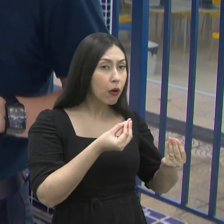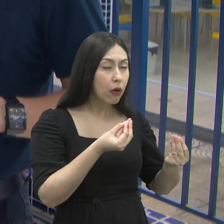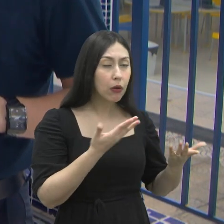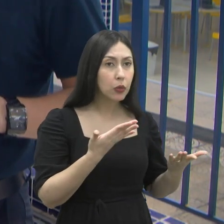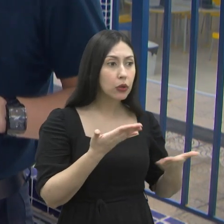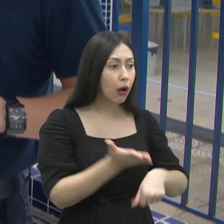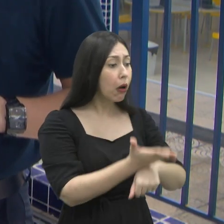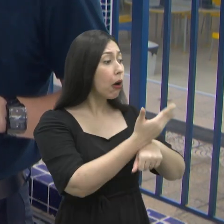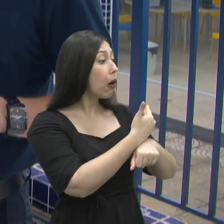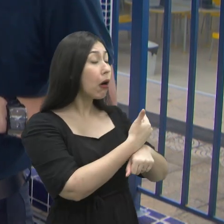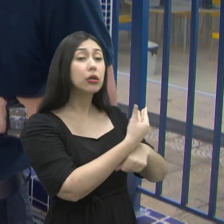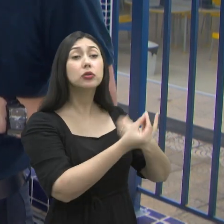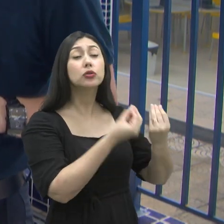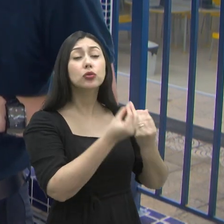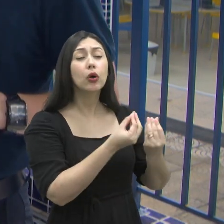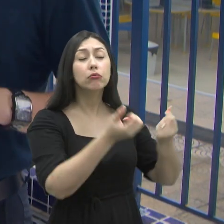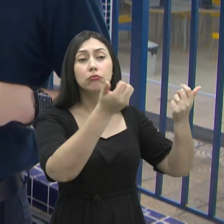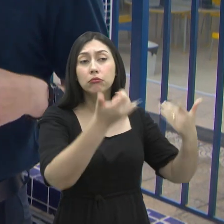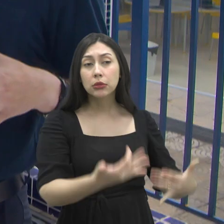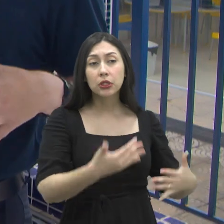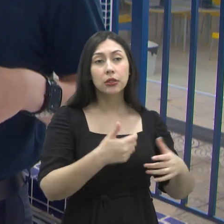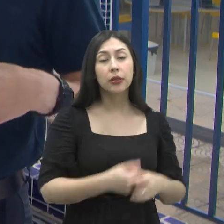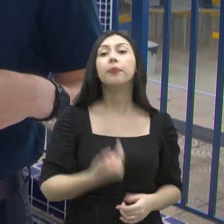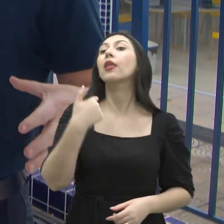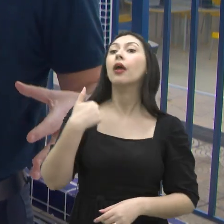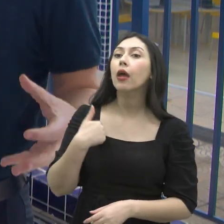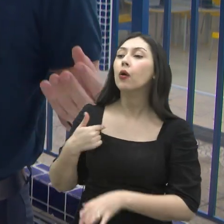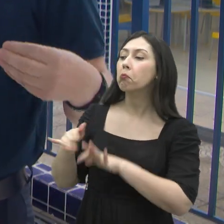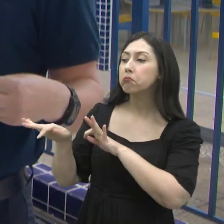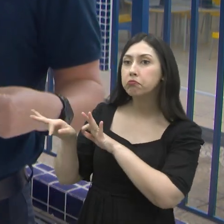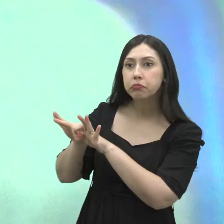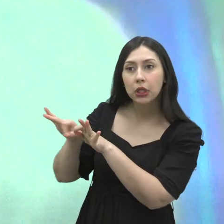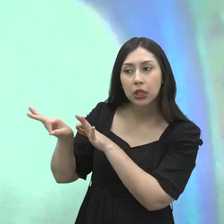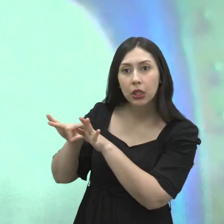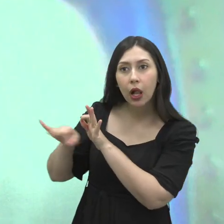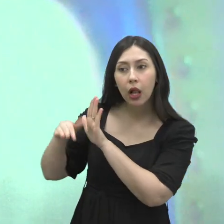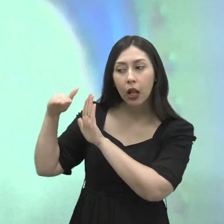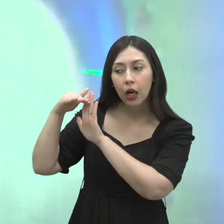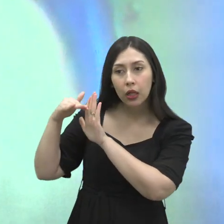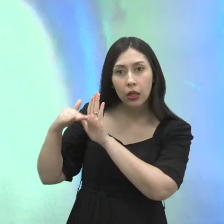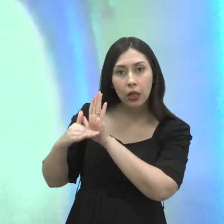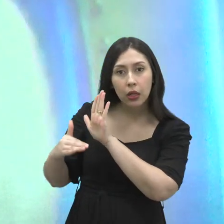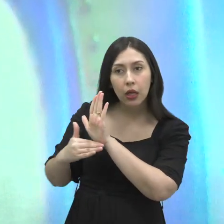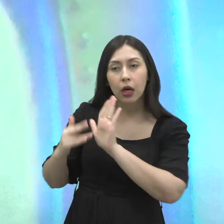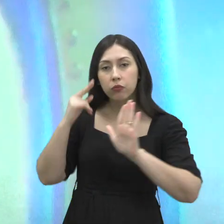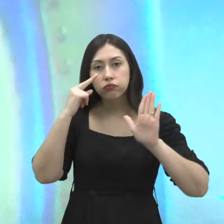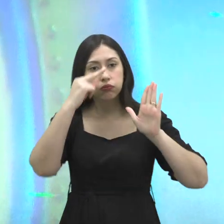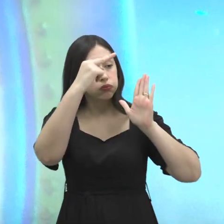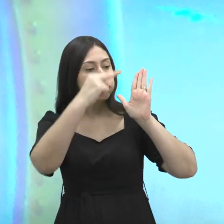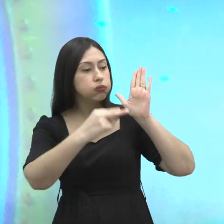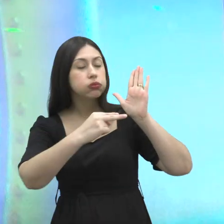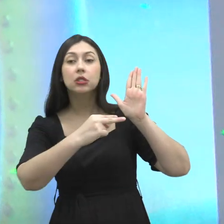suas aulas? Conta um pouco da sua rotina pra gente. Eu monto um planejamento. Dentro desse planejamento eu vejo o que vai ser feito, né? E eu